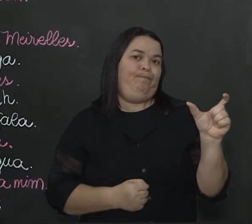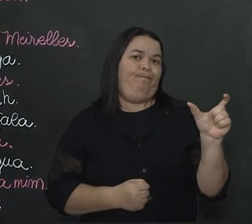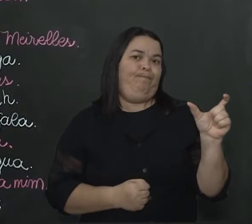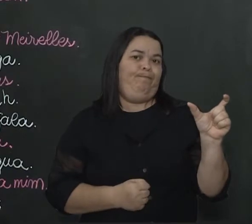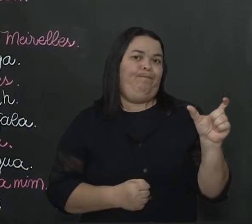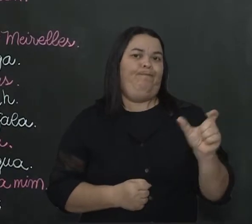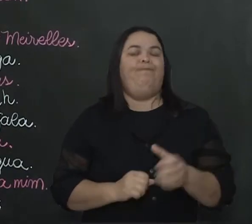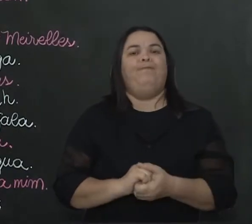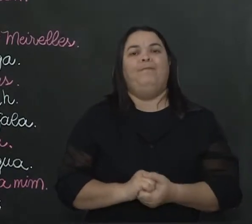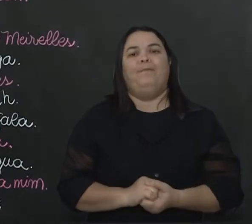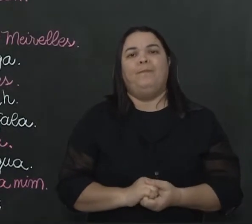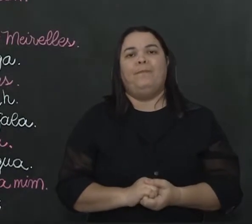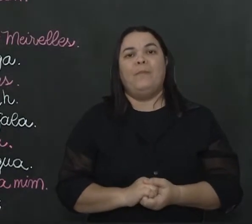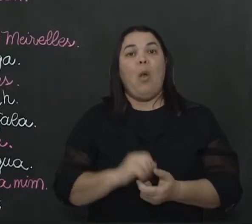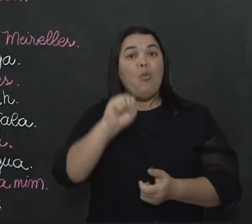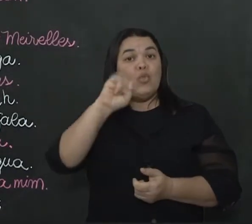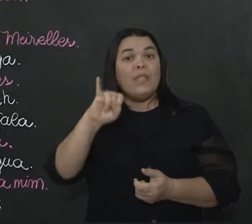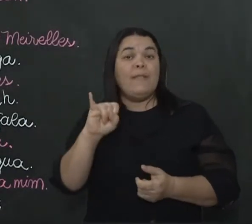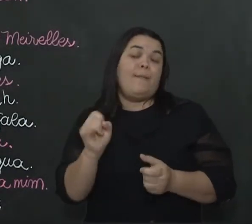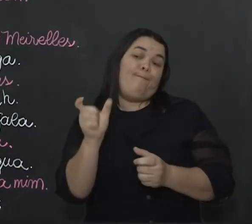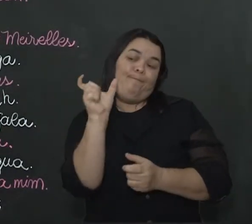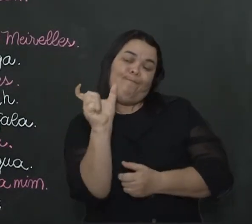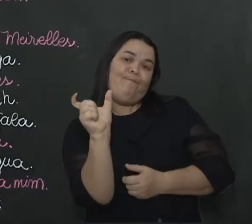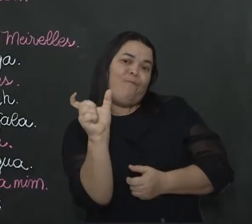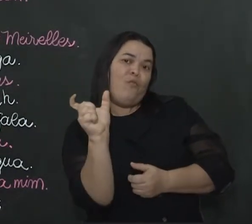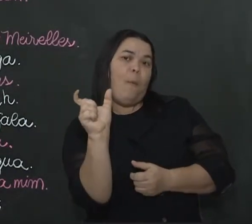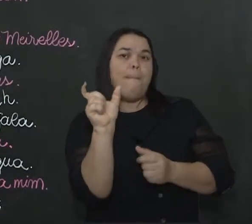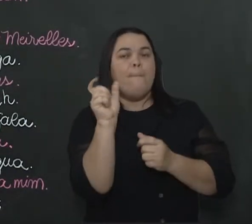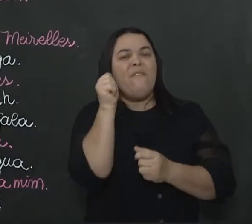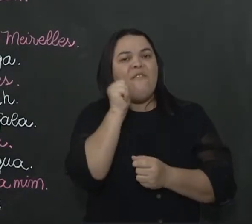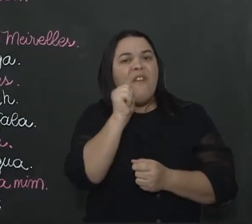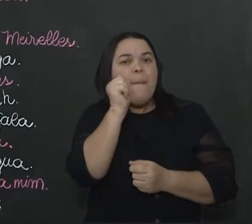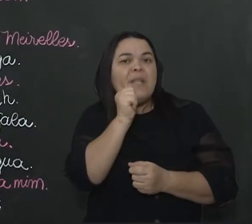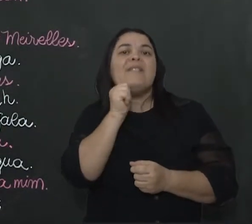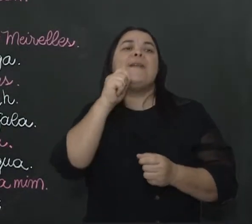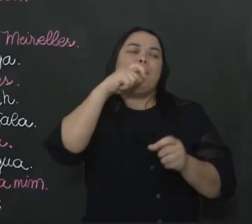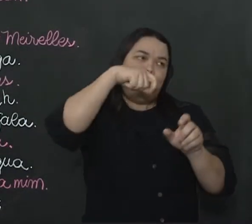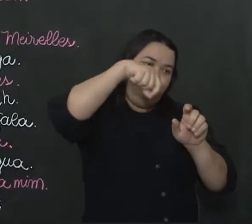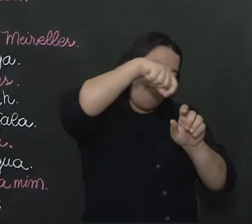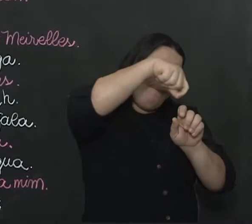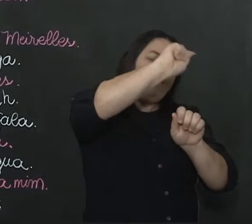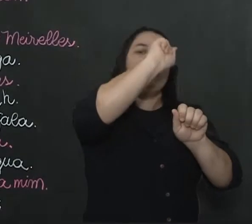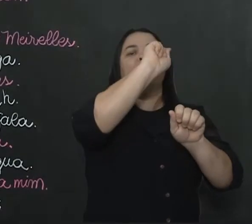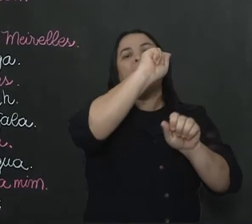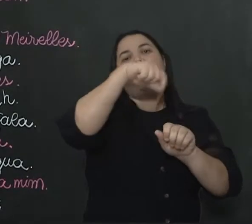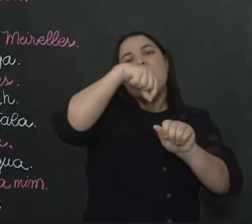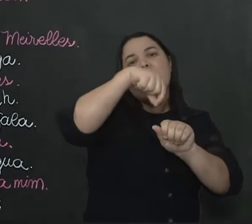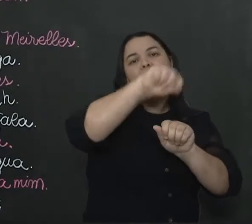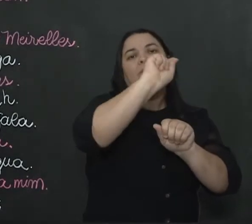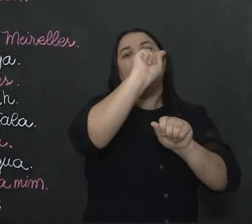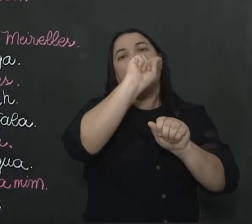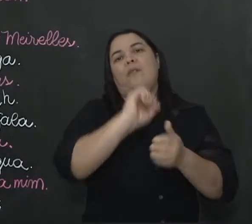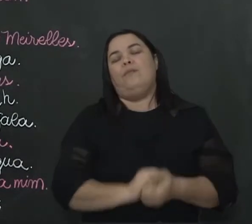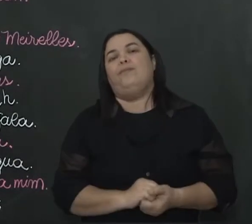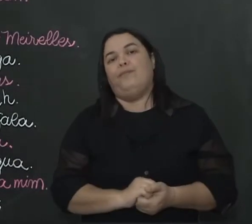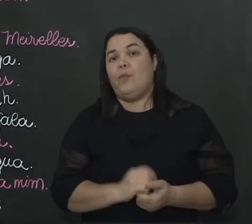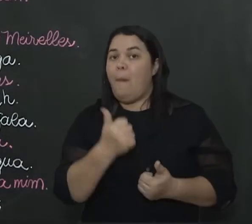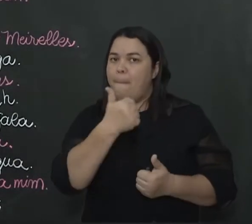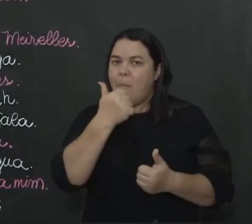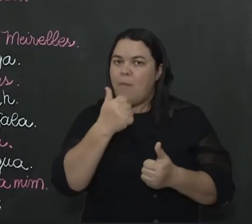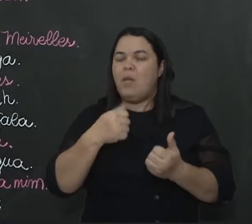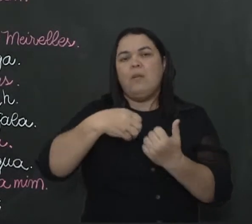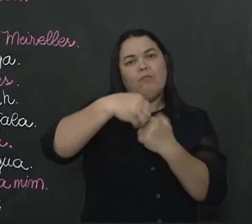vai acontecer a crase, a gente vai marcar essa crase com o acento grave, ok? Então, essa é a primeira